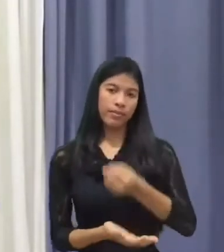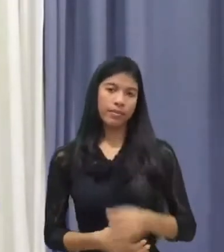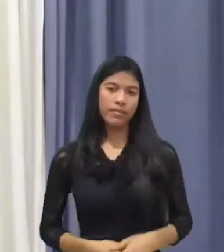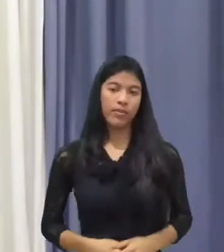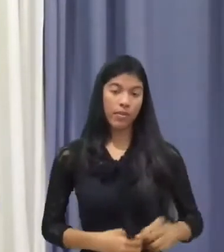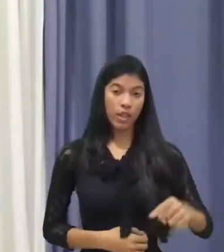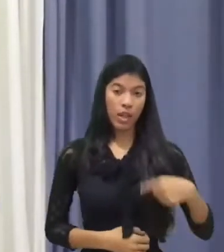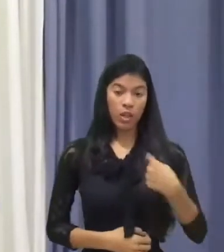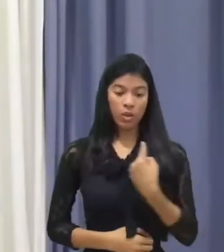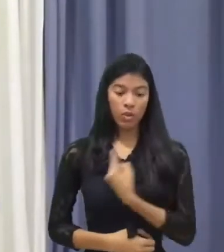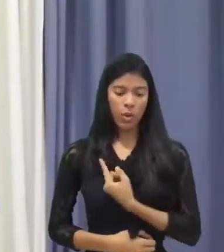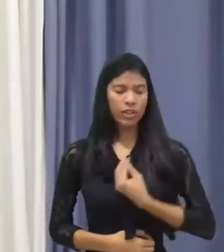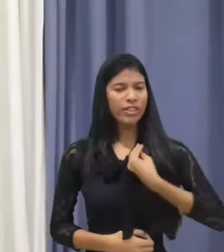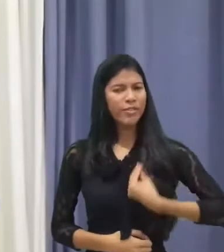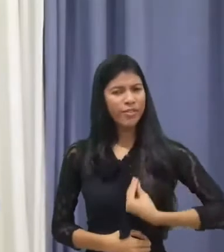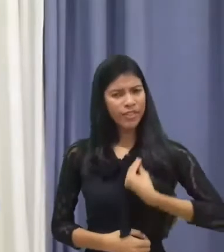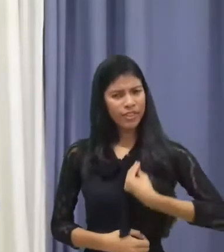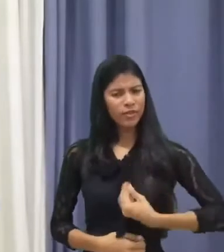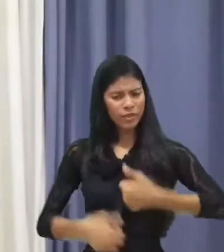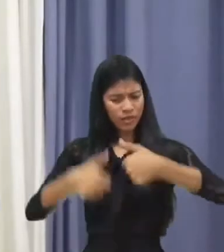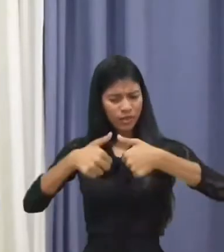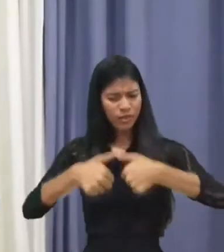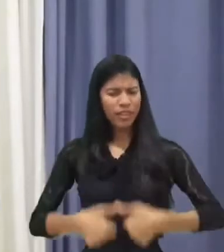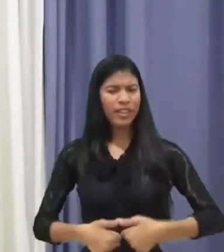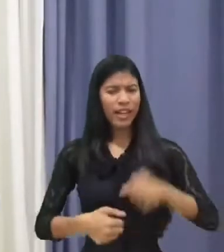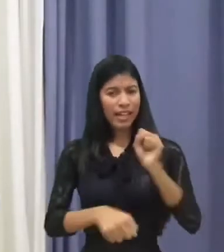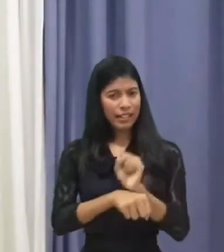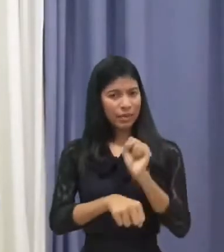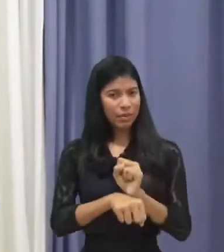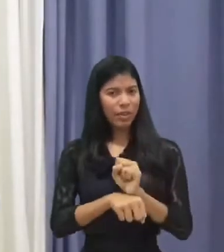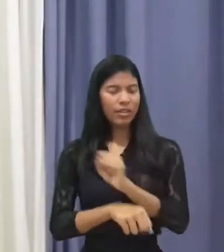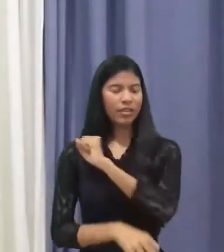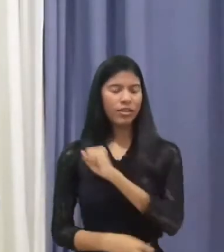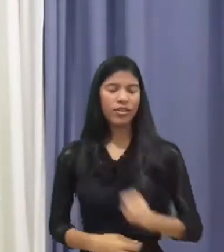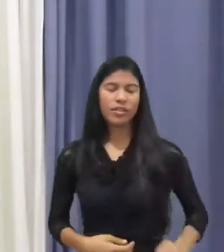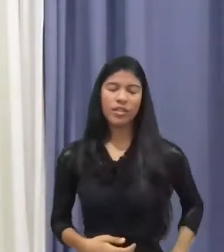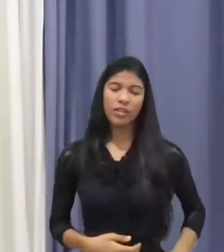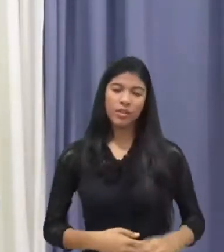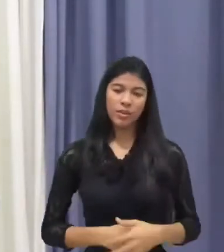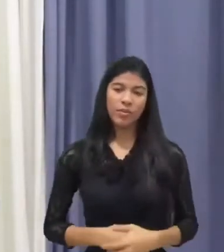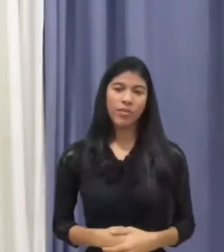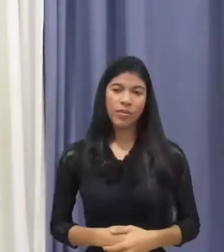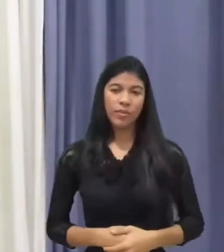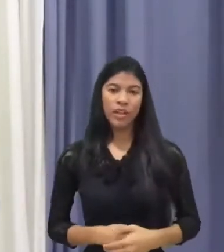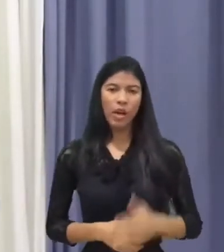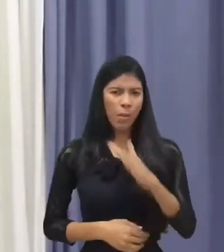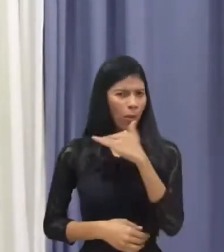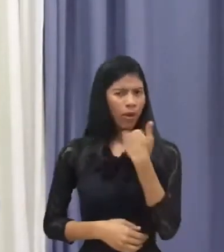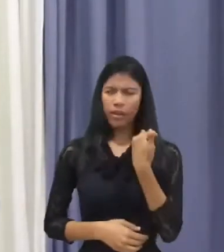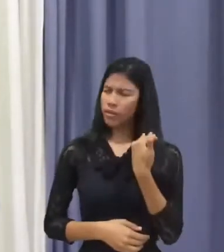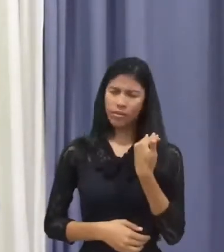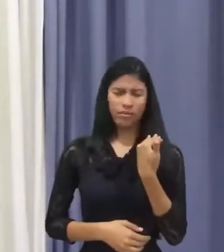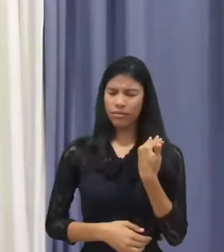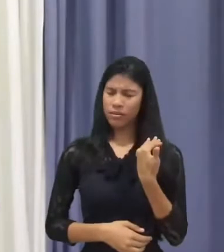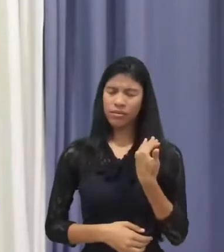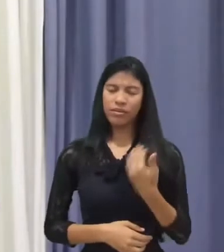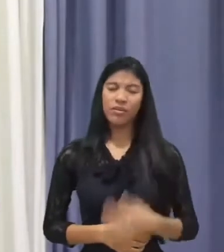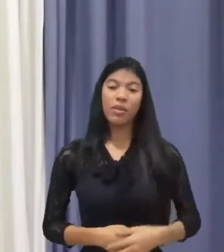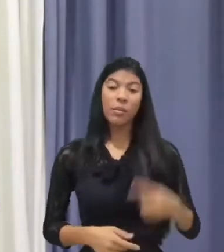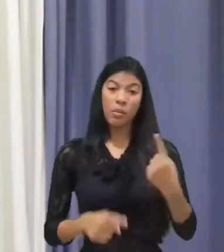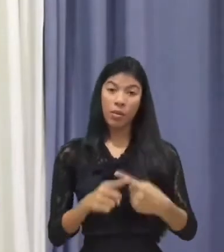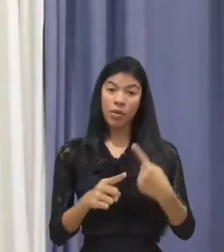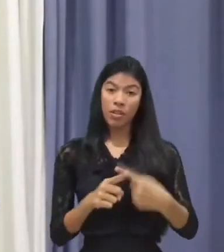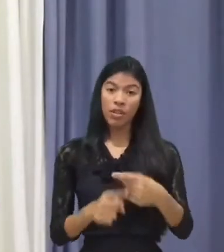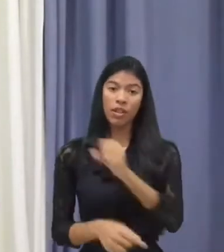Nós os vivos, os que ficarmos até a vinda do Senhor, de modo algum precederemos os que dormem. Porquanto o Senhor